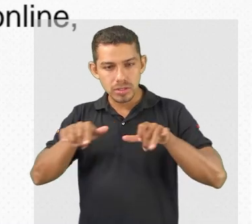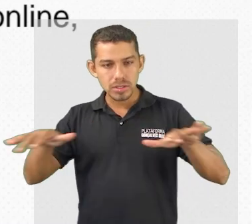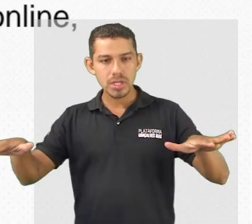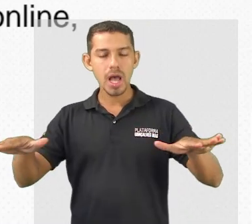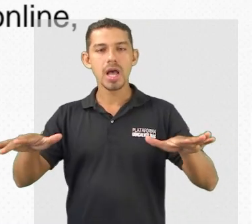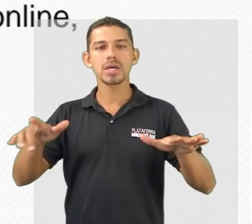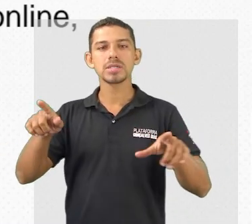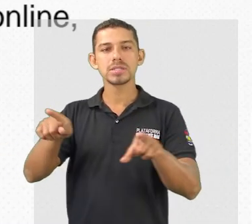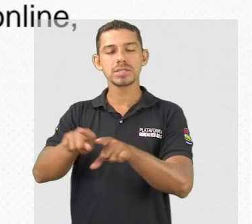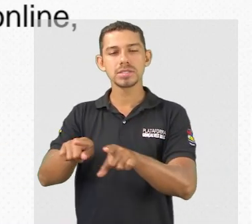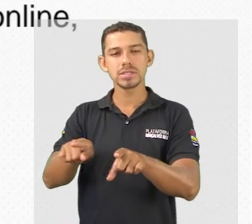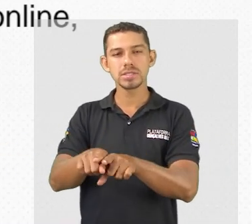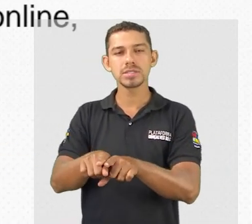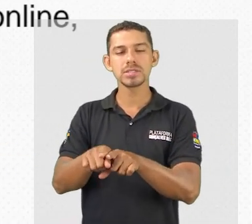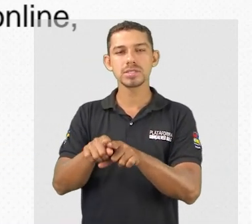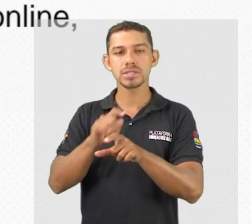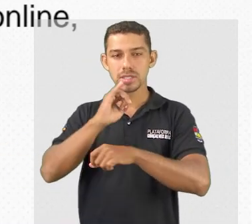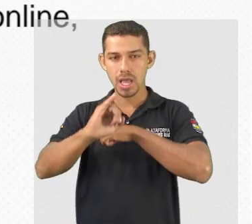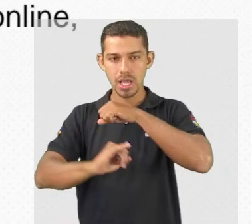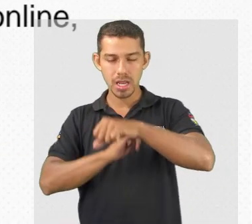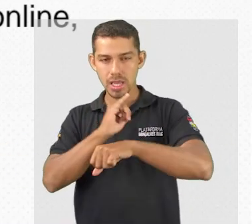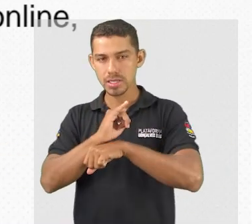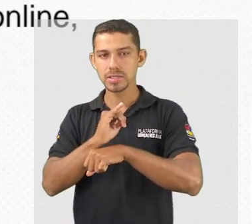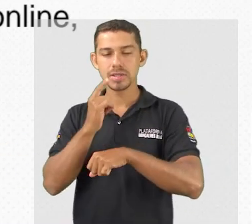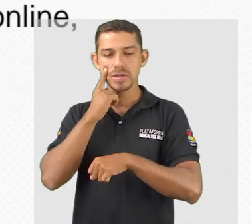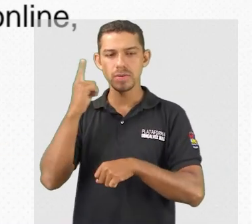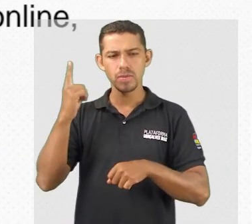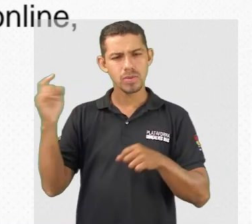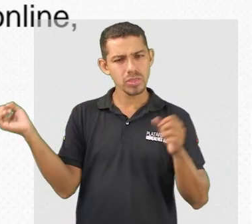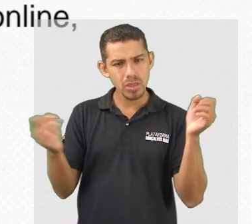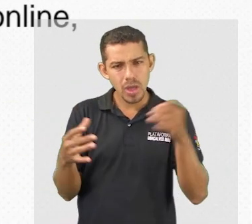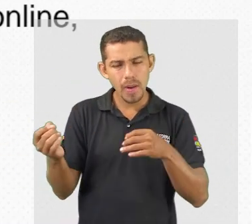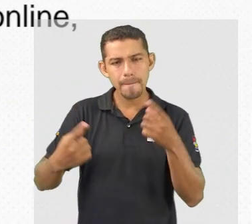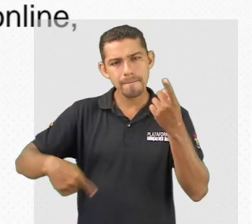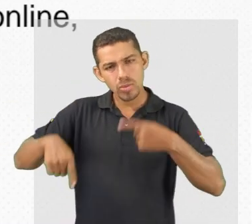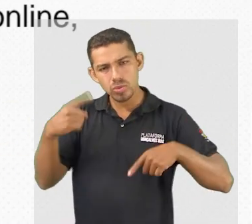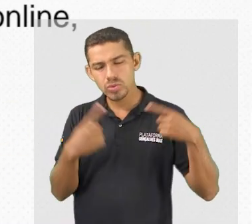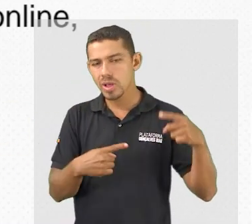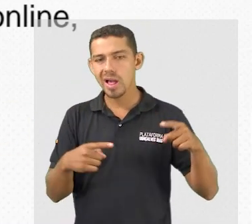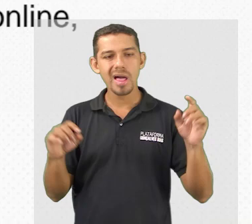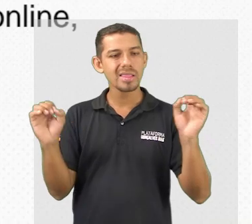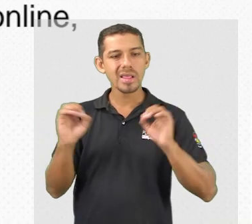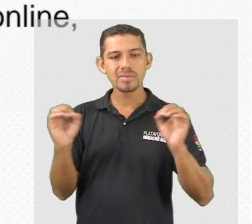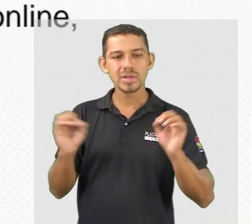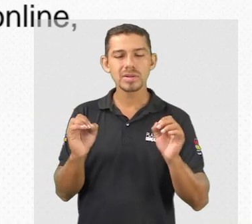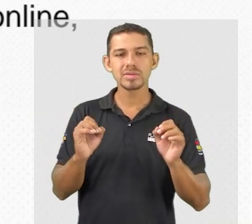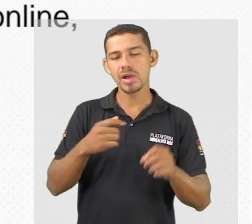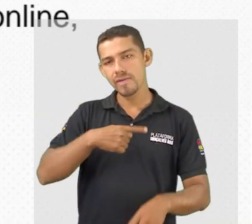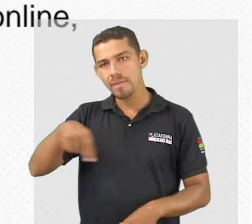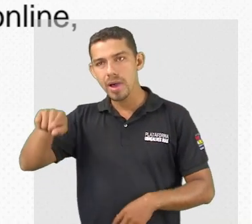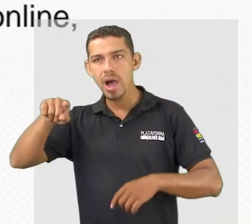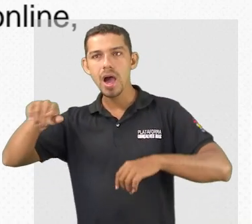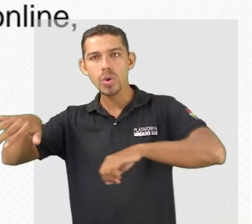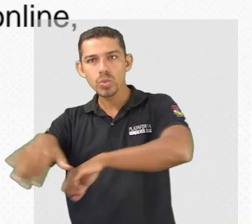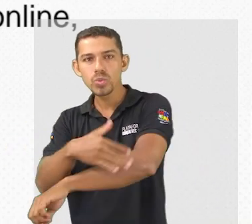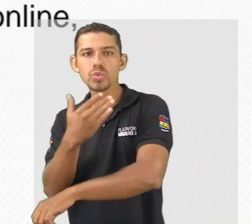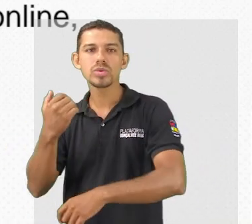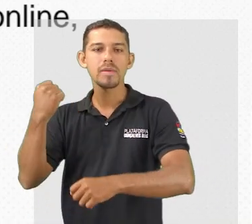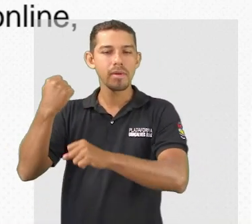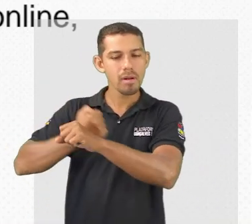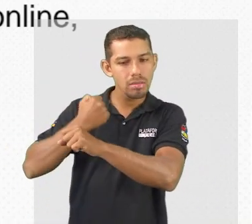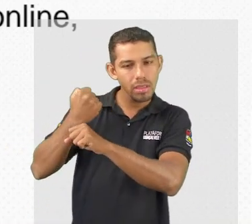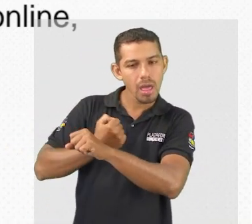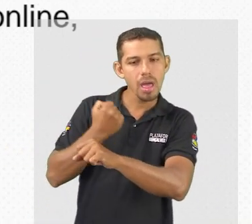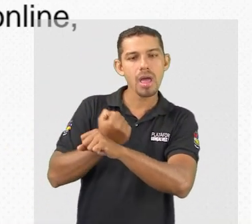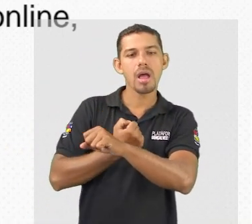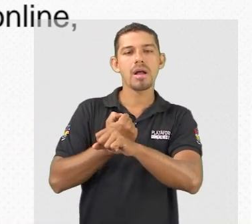redes sociais, surgiram novas formas de participação política, que não tem mais a ver com ir para a rua, fazer protesto,